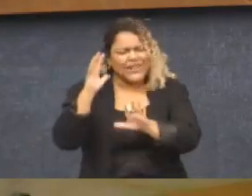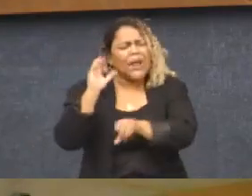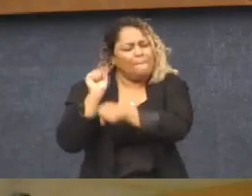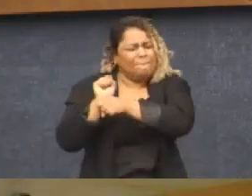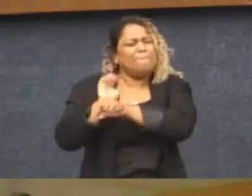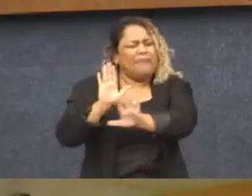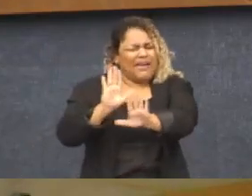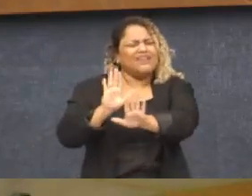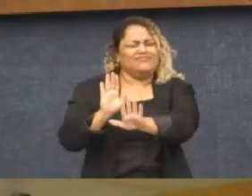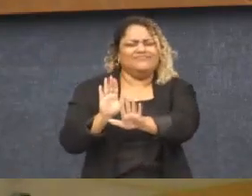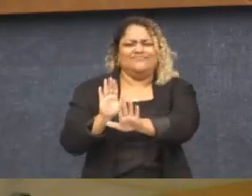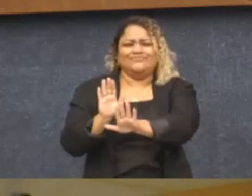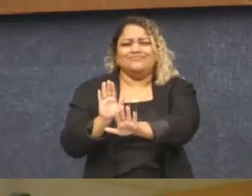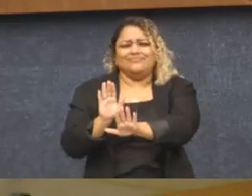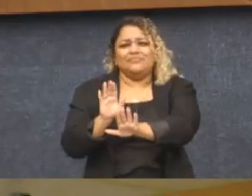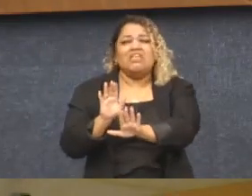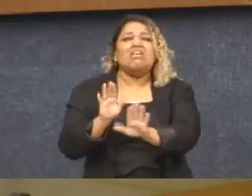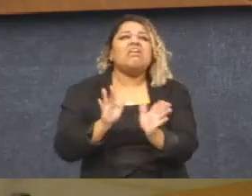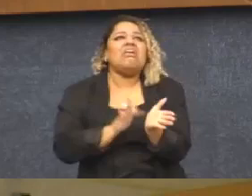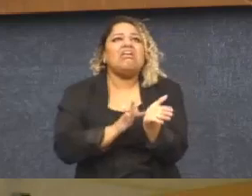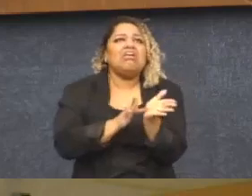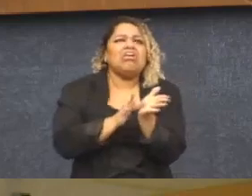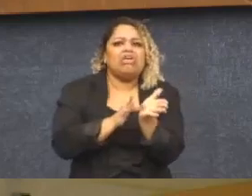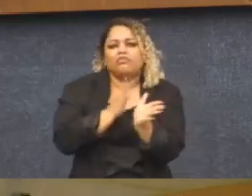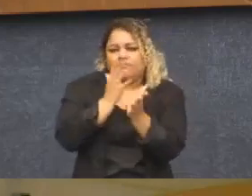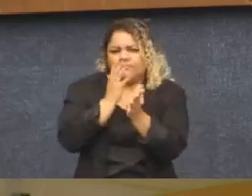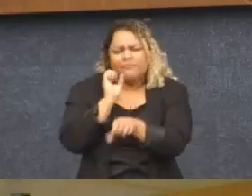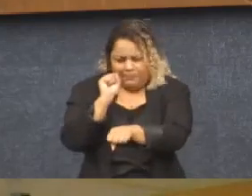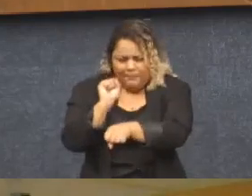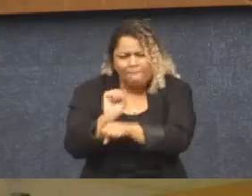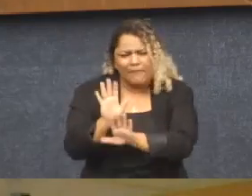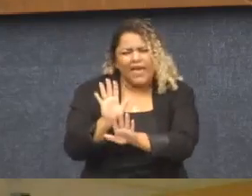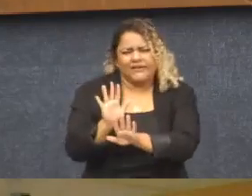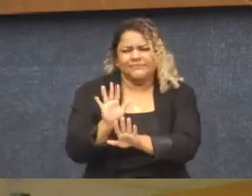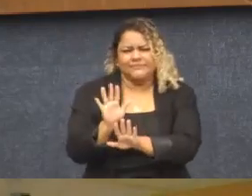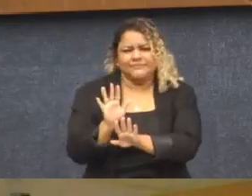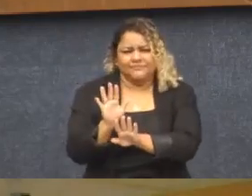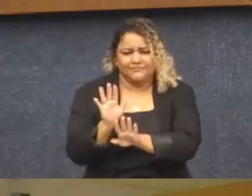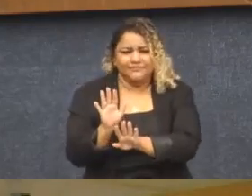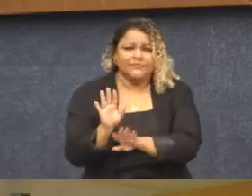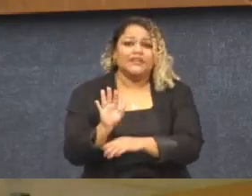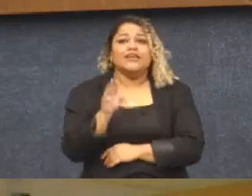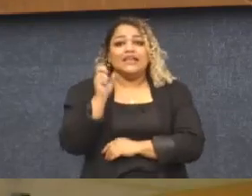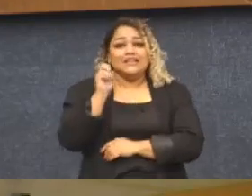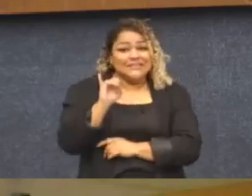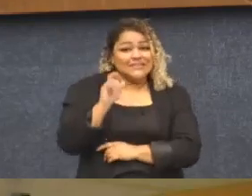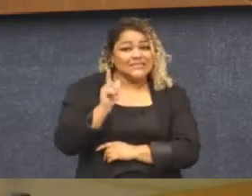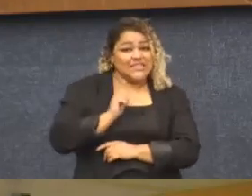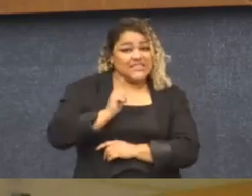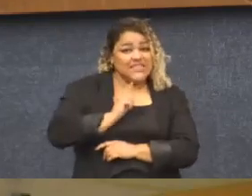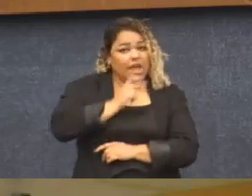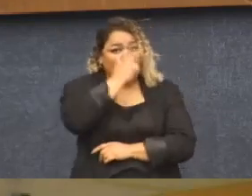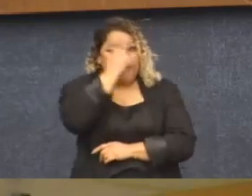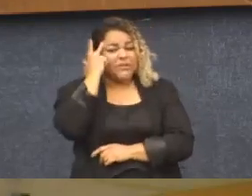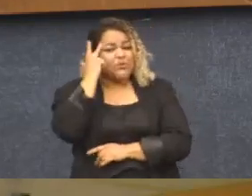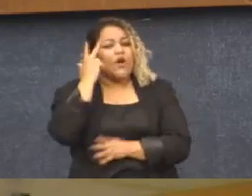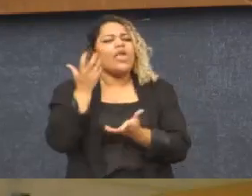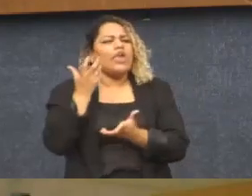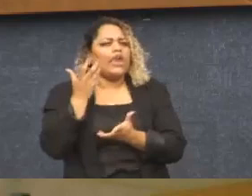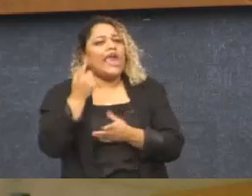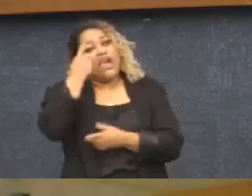fantasia, vamos parar com o jogo dissimulado aqui. Se havia quem quisesse criar uma história de